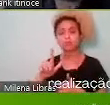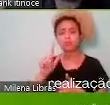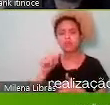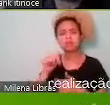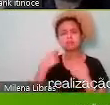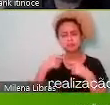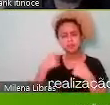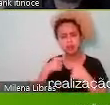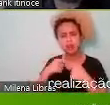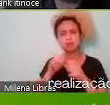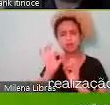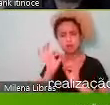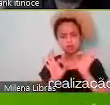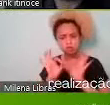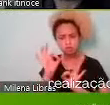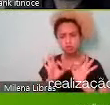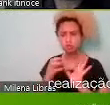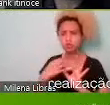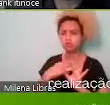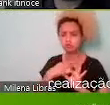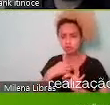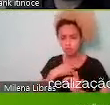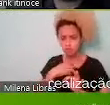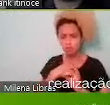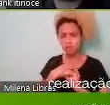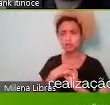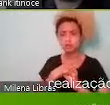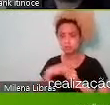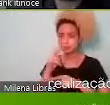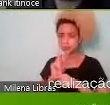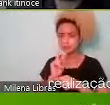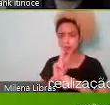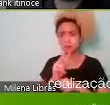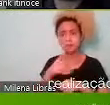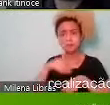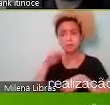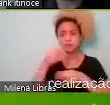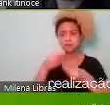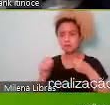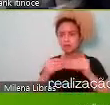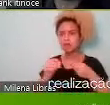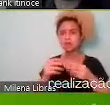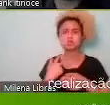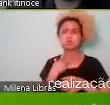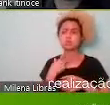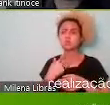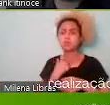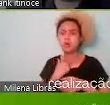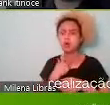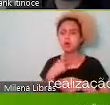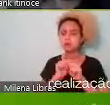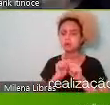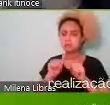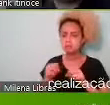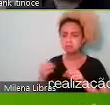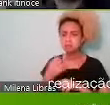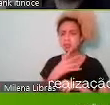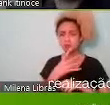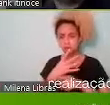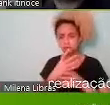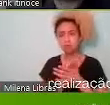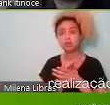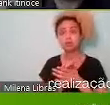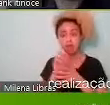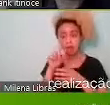de deixar essa proteção mais flexível. A gente não pode, né? Com sistemas novos no mercado, e o mercado é